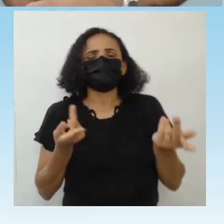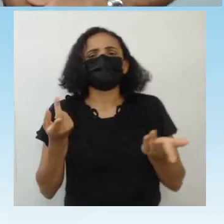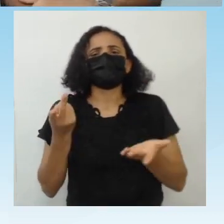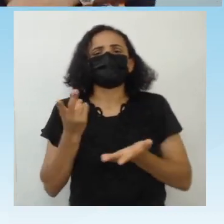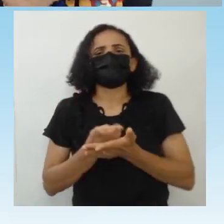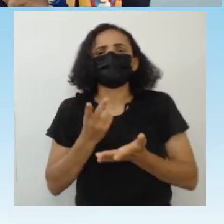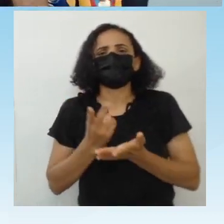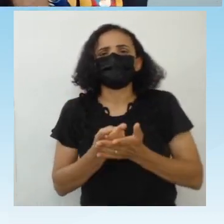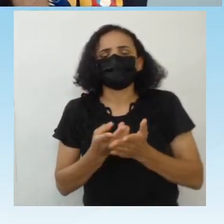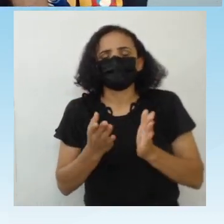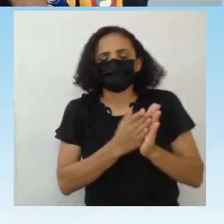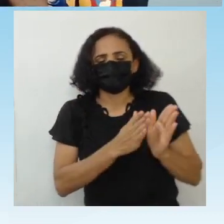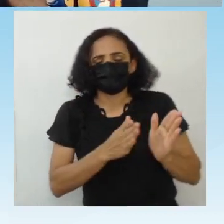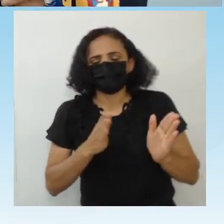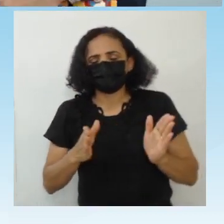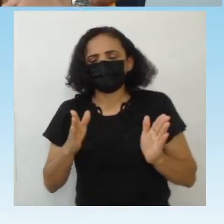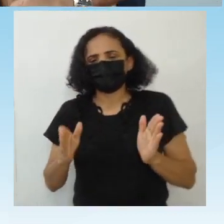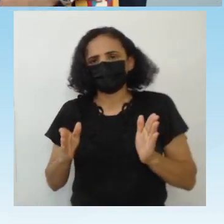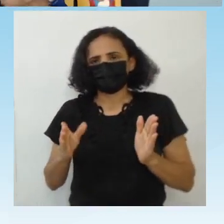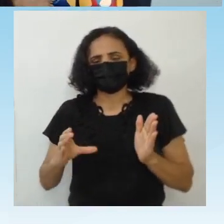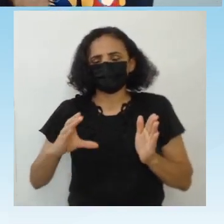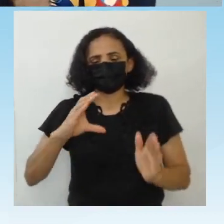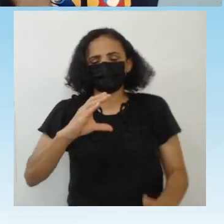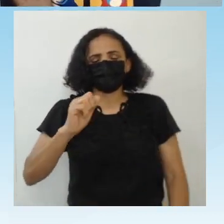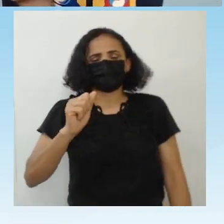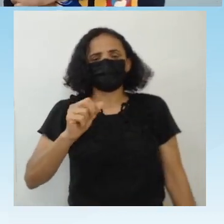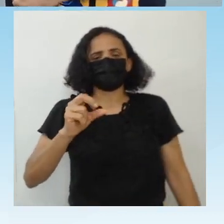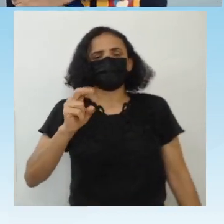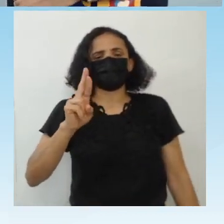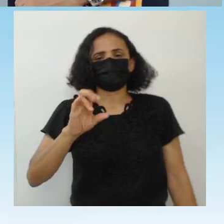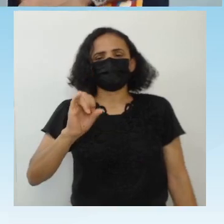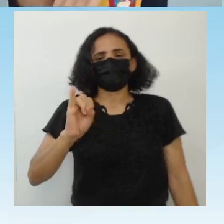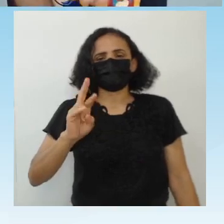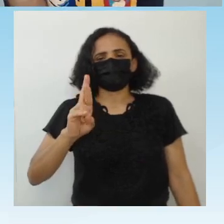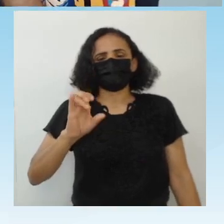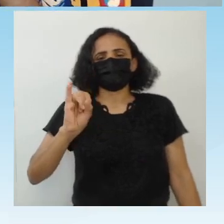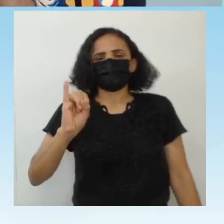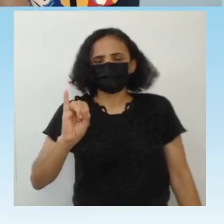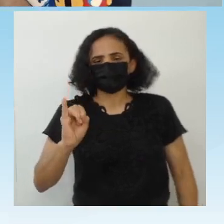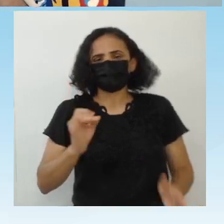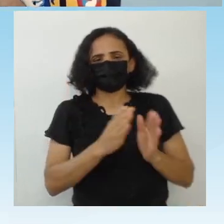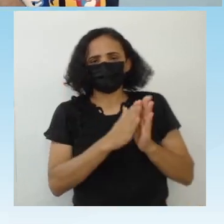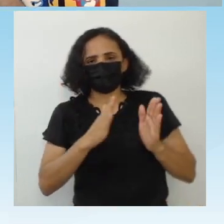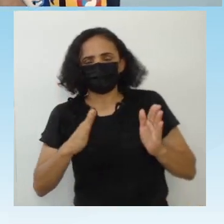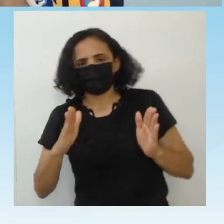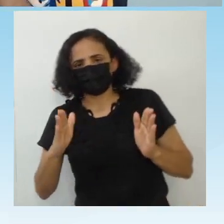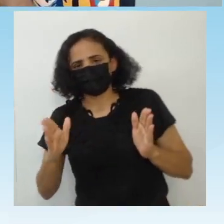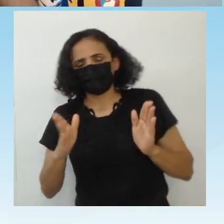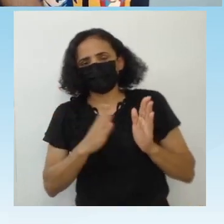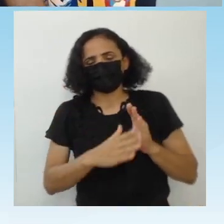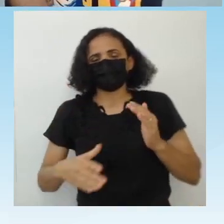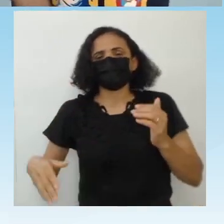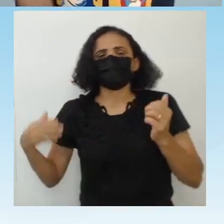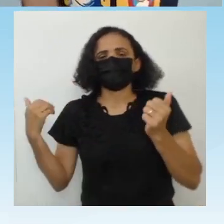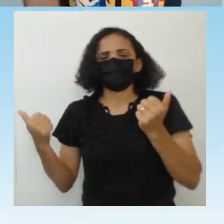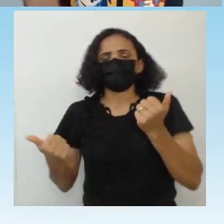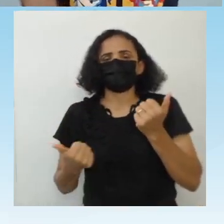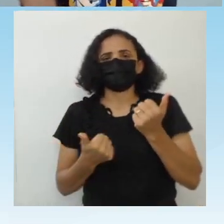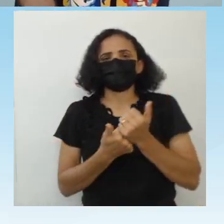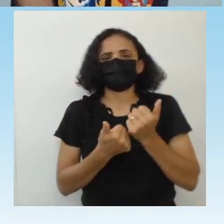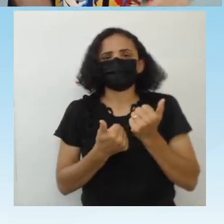para o sertão do Cariri, tá? Em uma ambientação linguisticamente apoiada